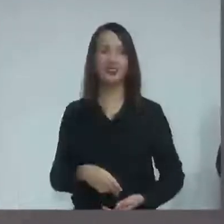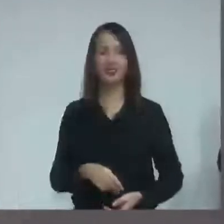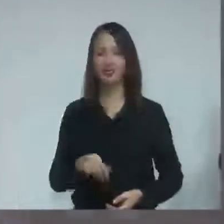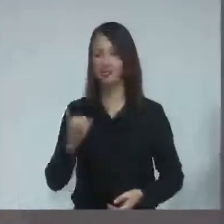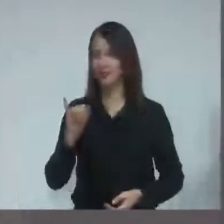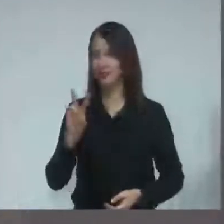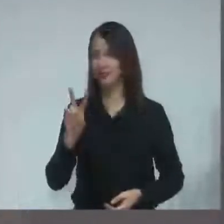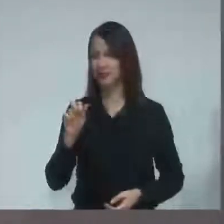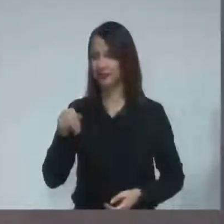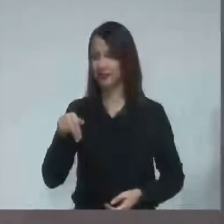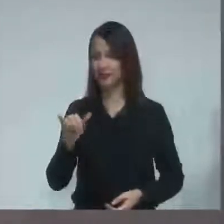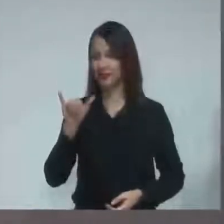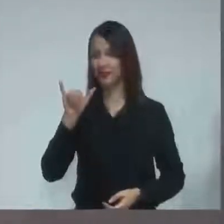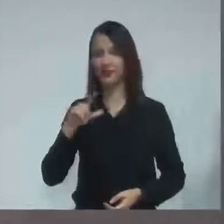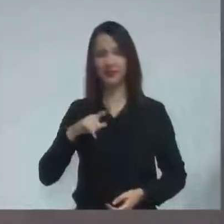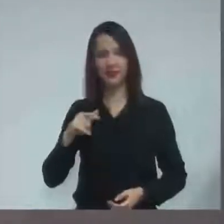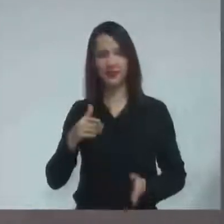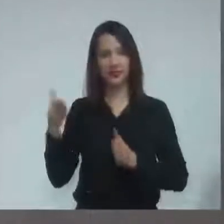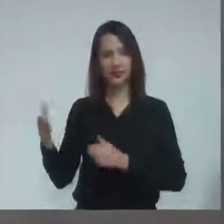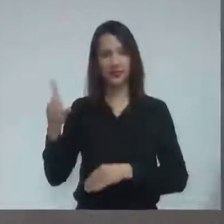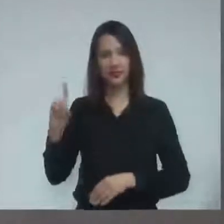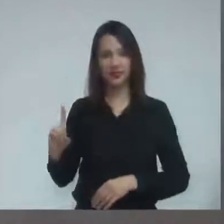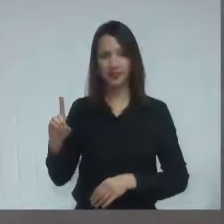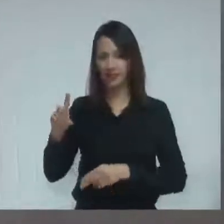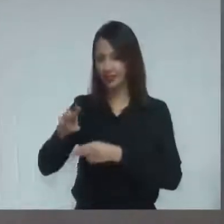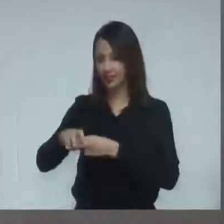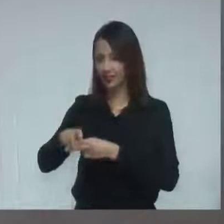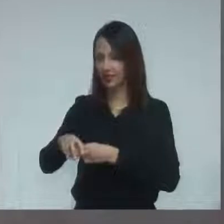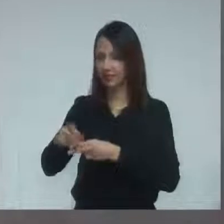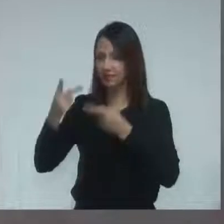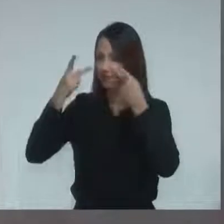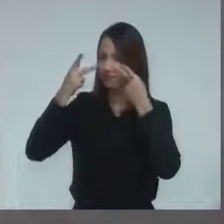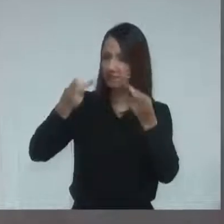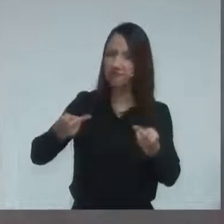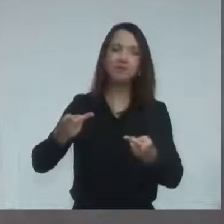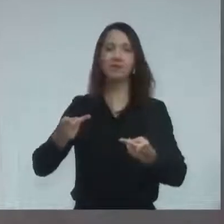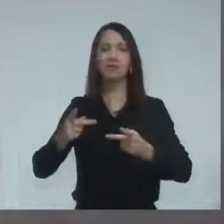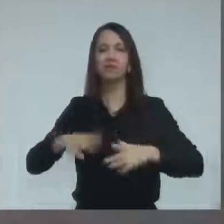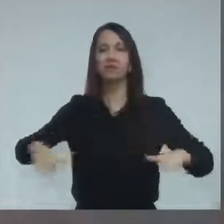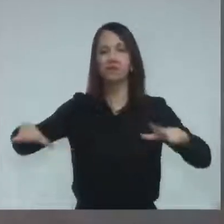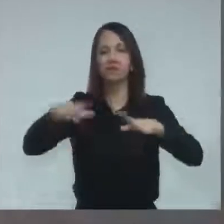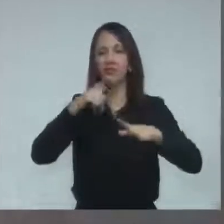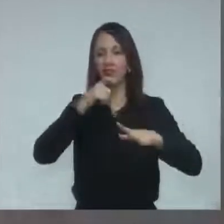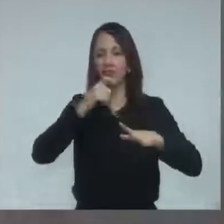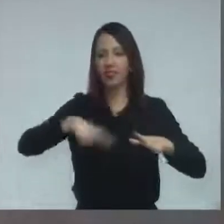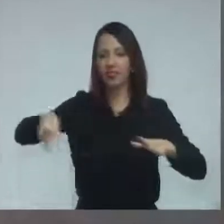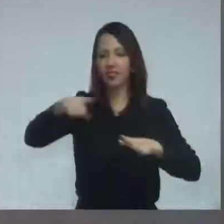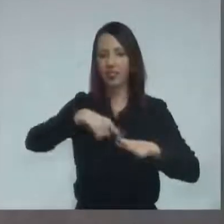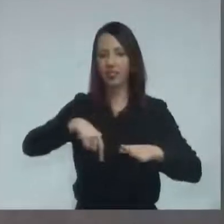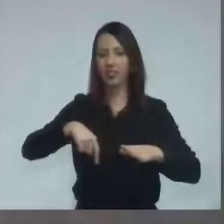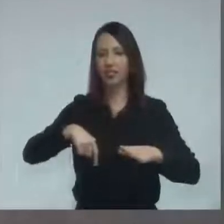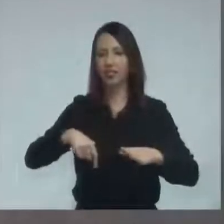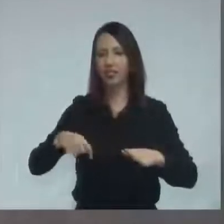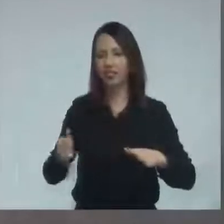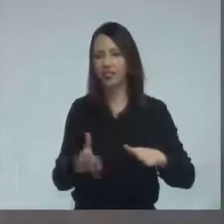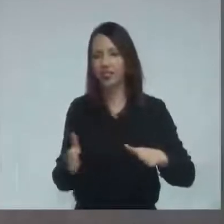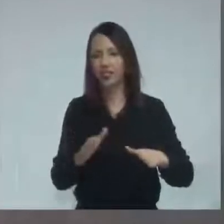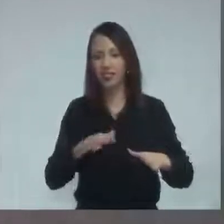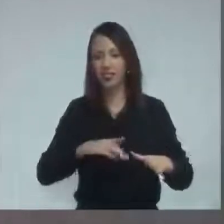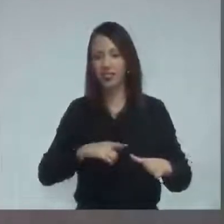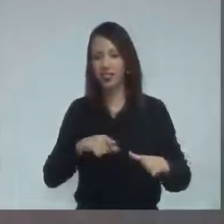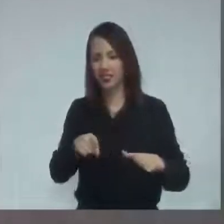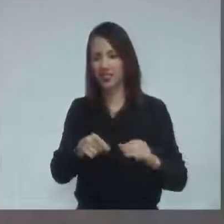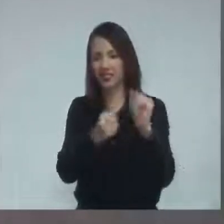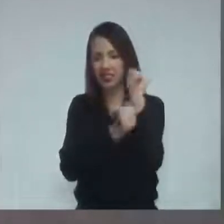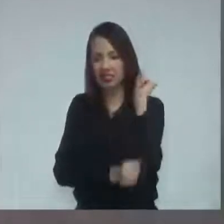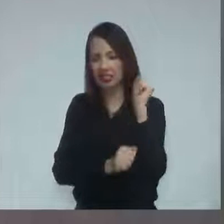lado direito, foi fazer uma visita na Lagoa do Aquário e tinha uma poluição, o esgoto caindo. E ele postou nas